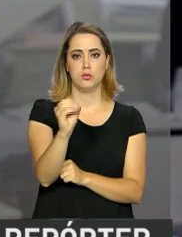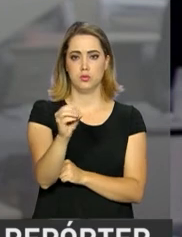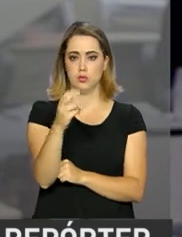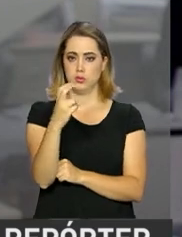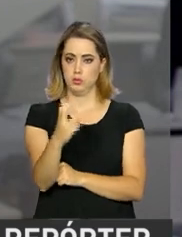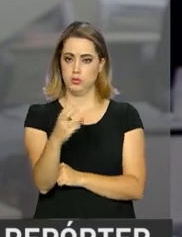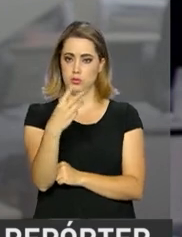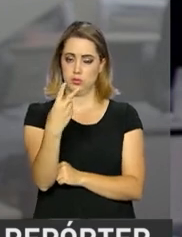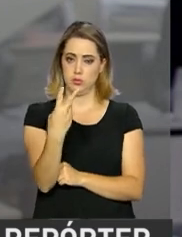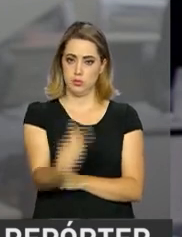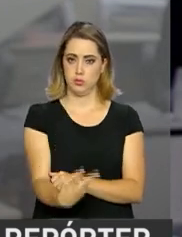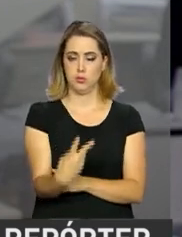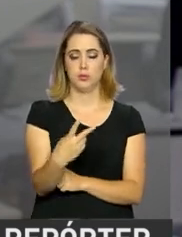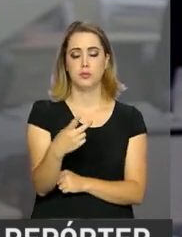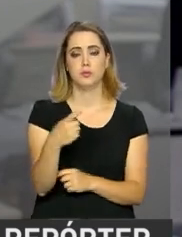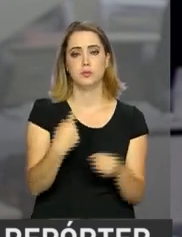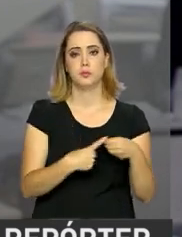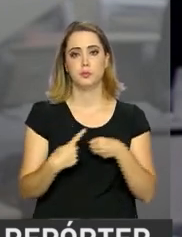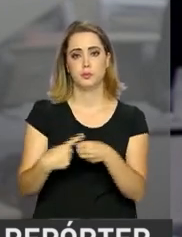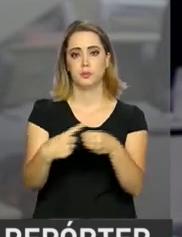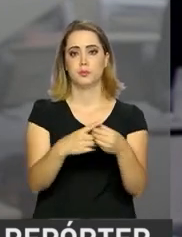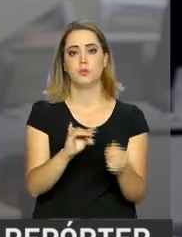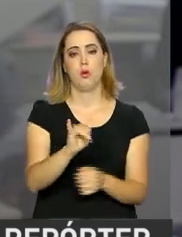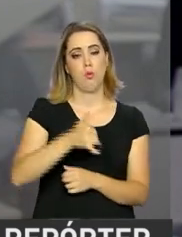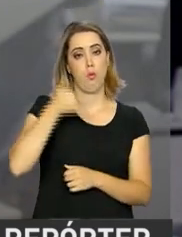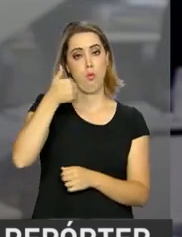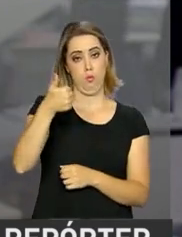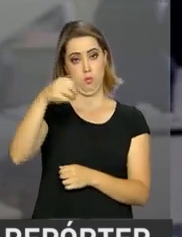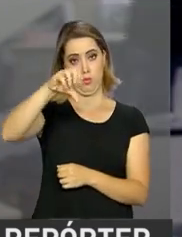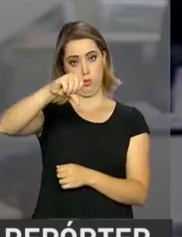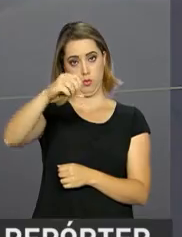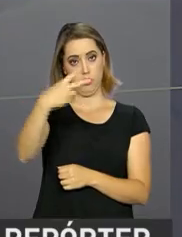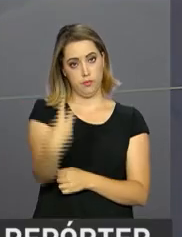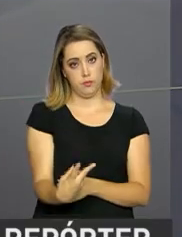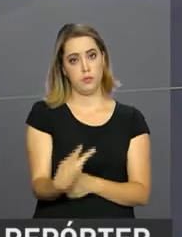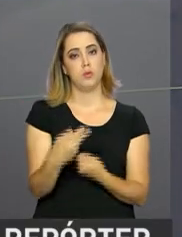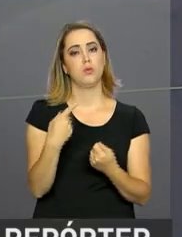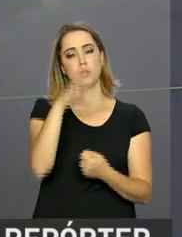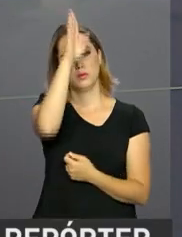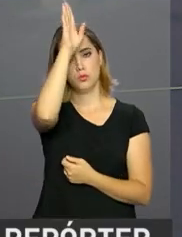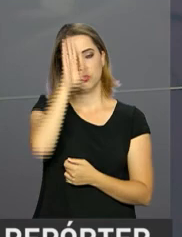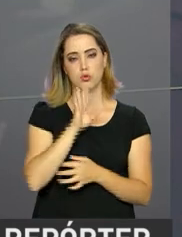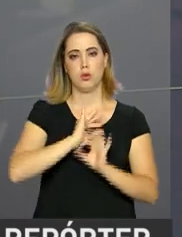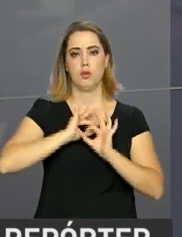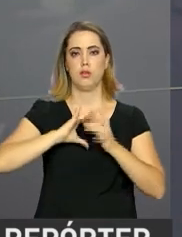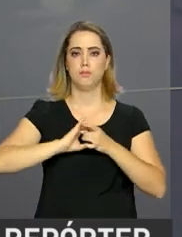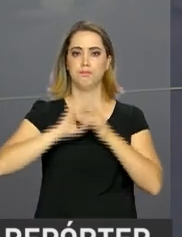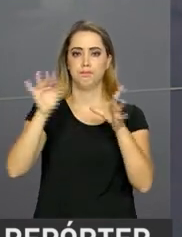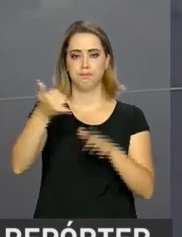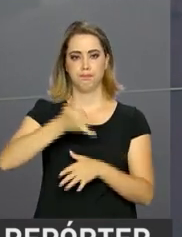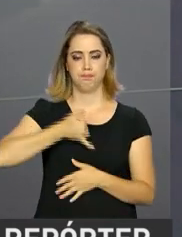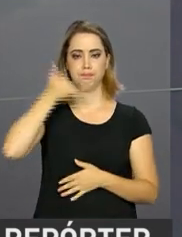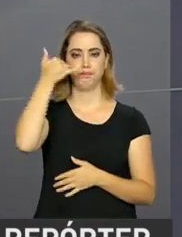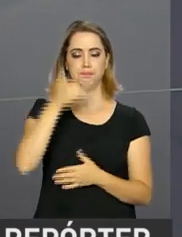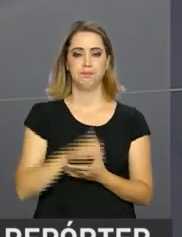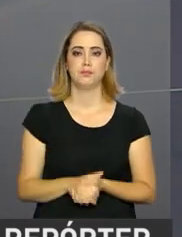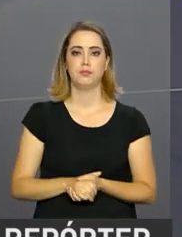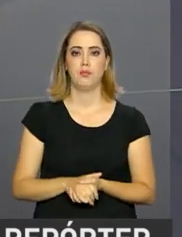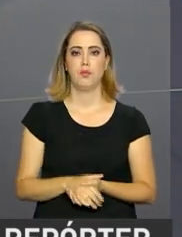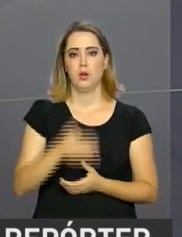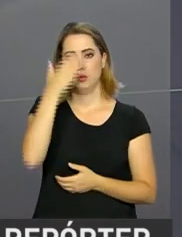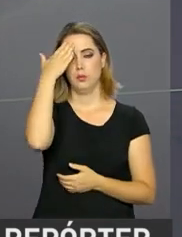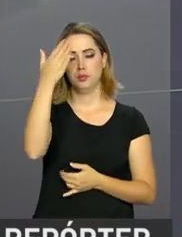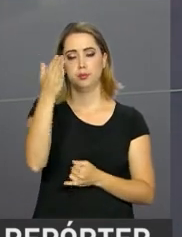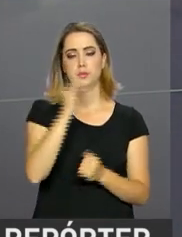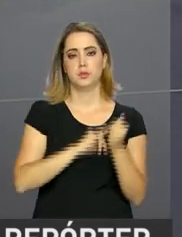lembrar o número de atendimento do samu é o 192 ea ligação é gratuita leandro volta com você em brasília obrigado josé qualquer novidade